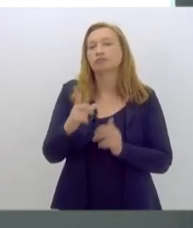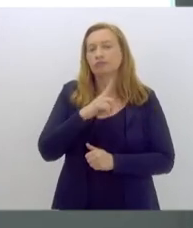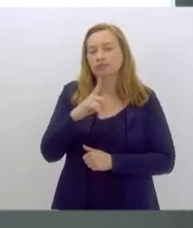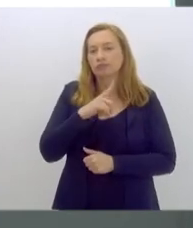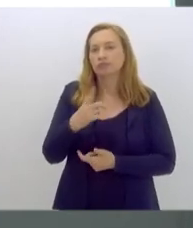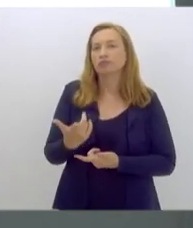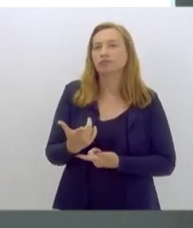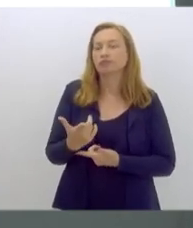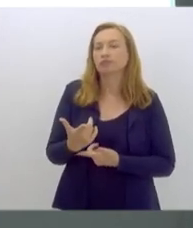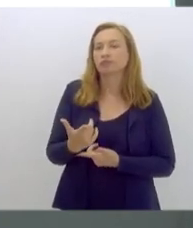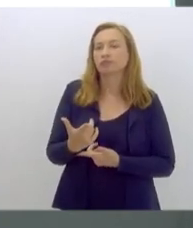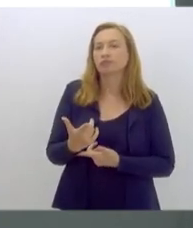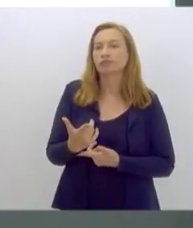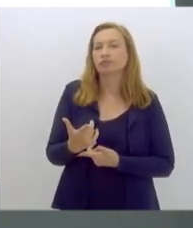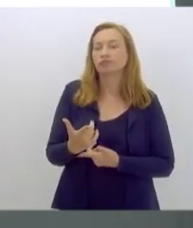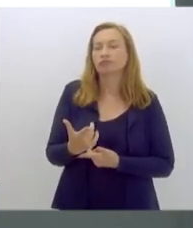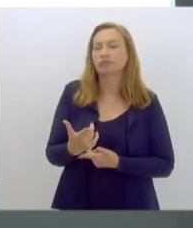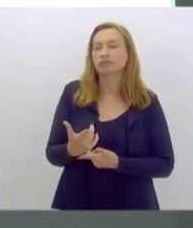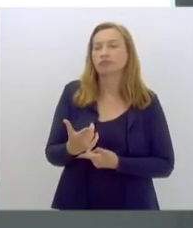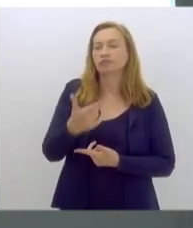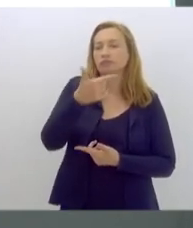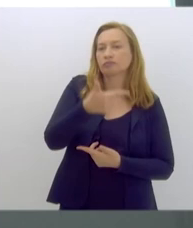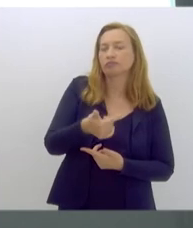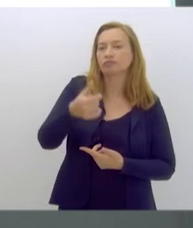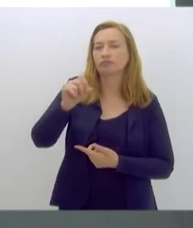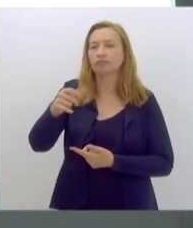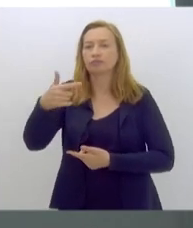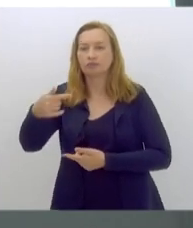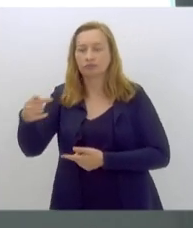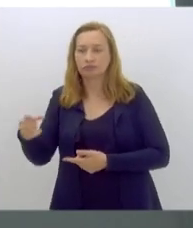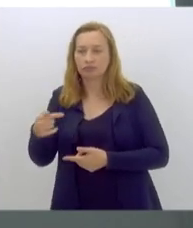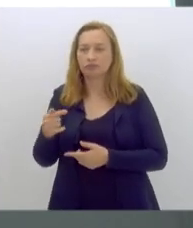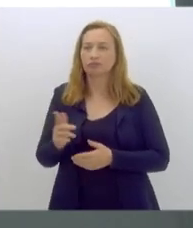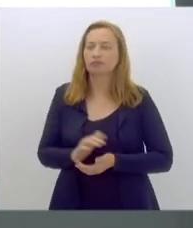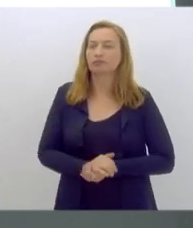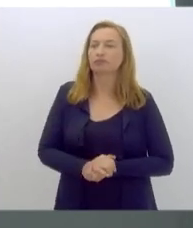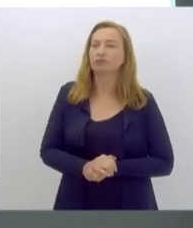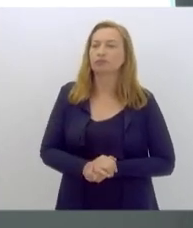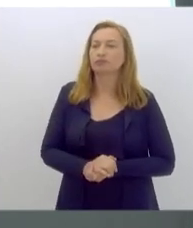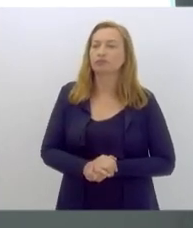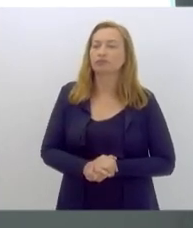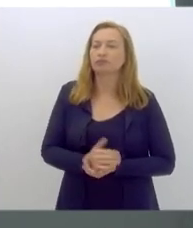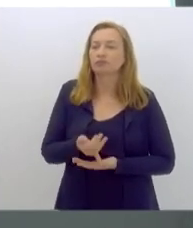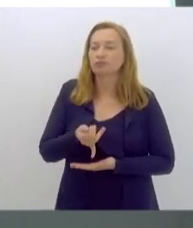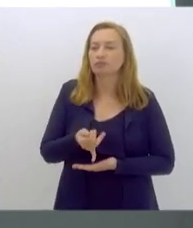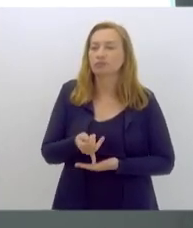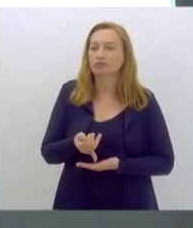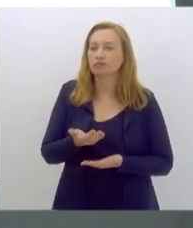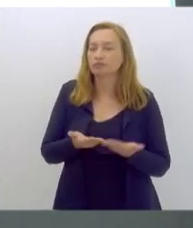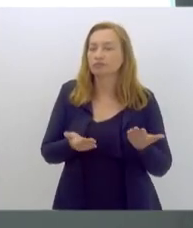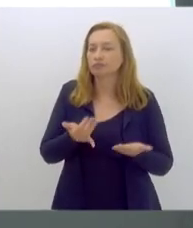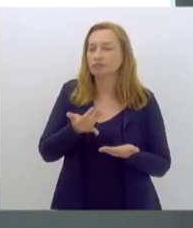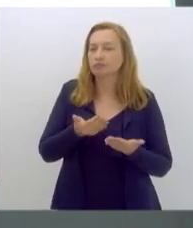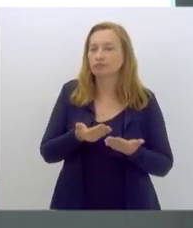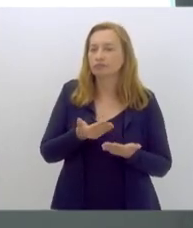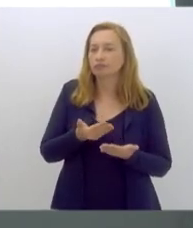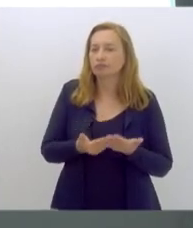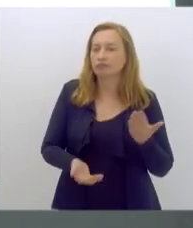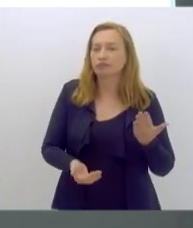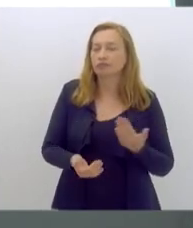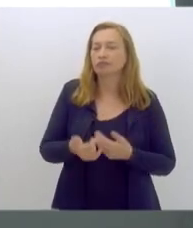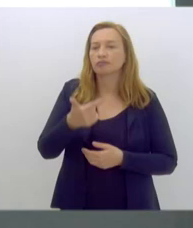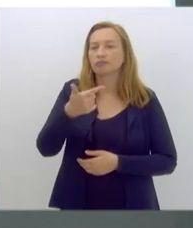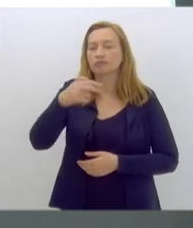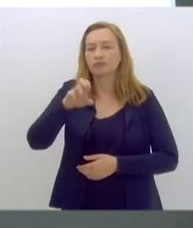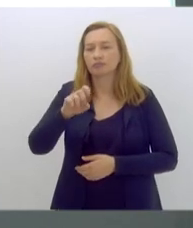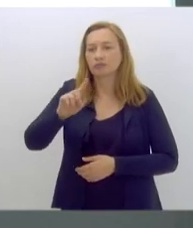tínhamos em 2017 uma previsão de Déficit desculpe de 15,3